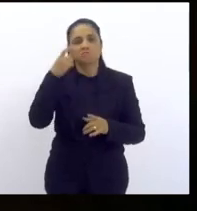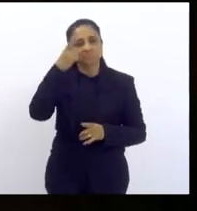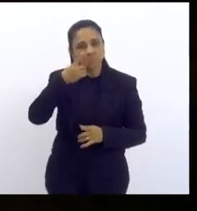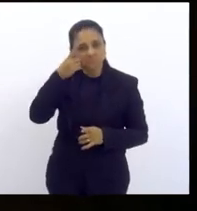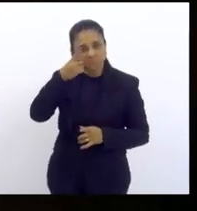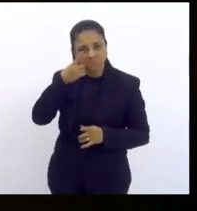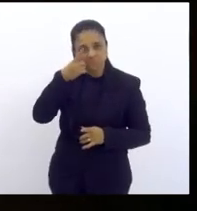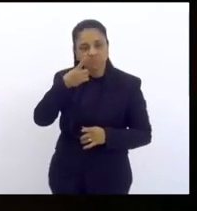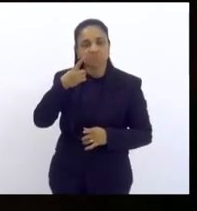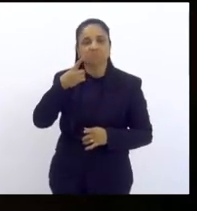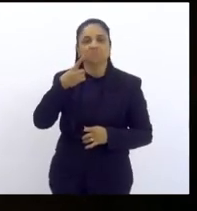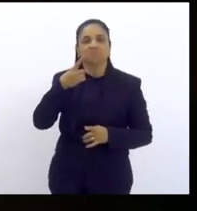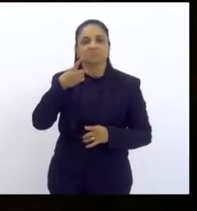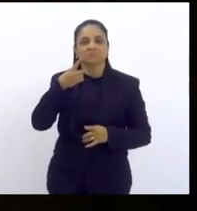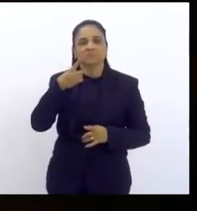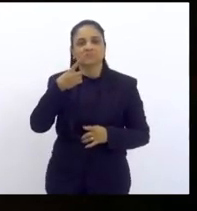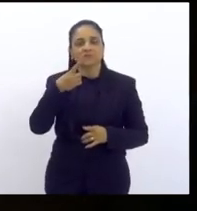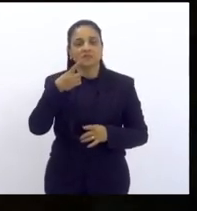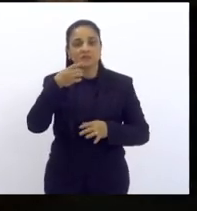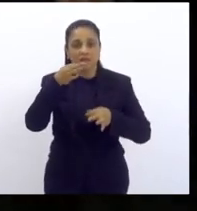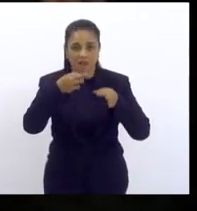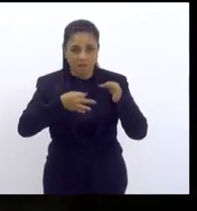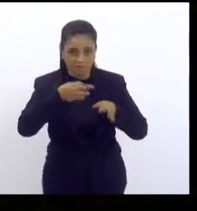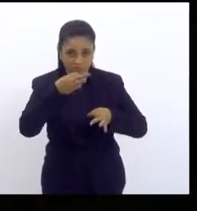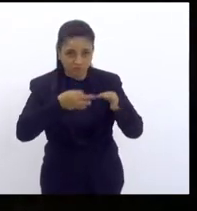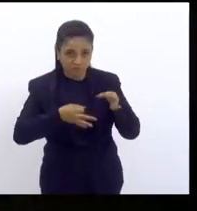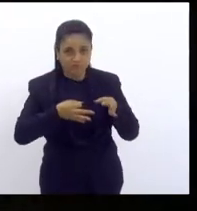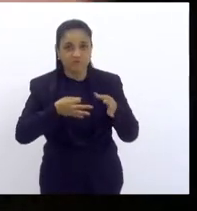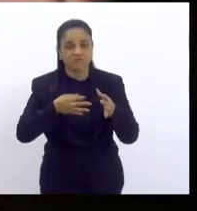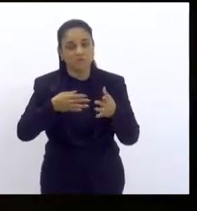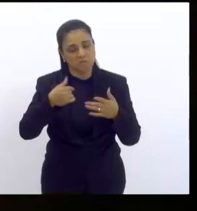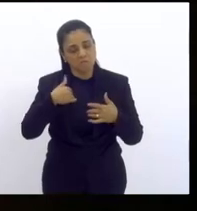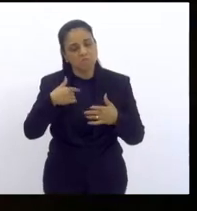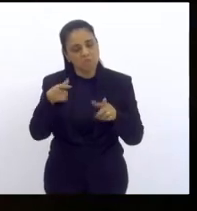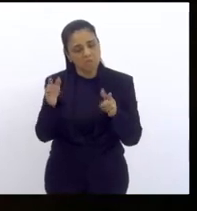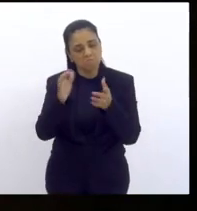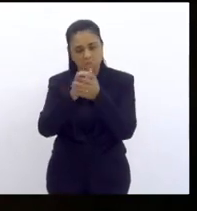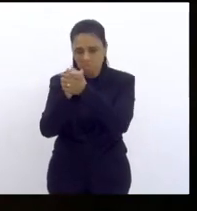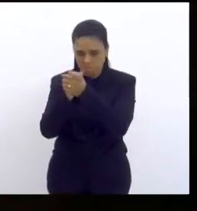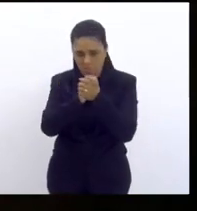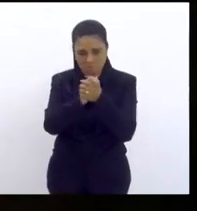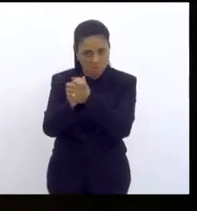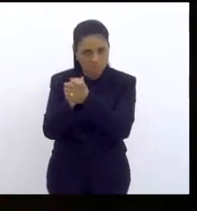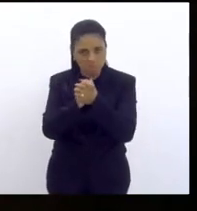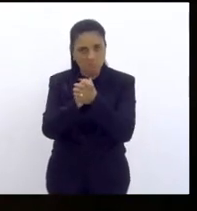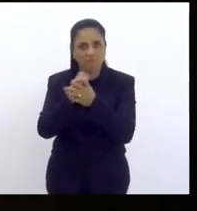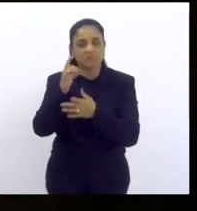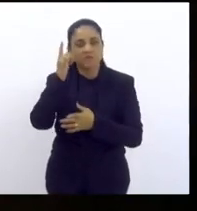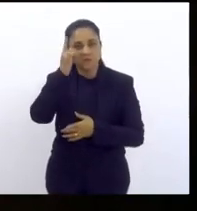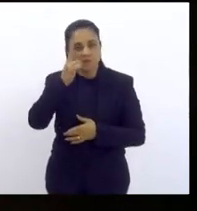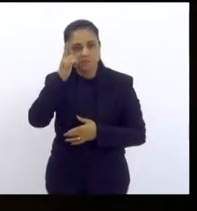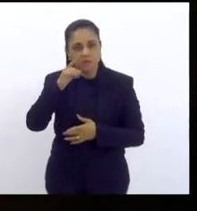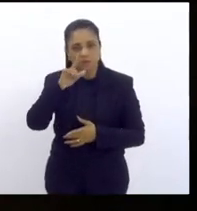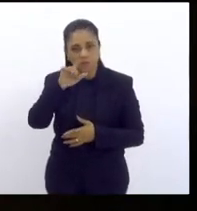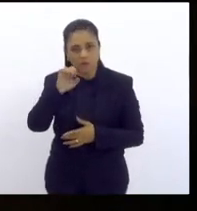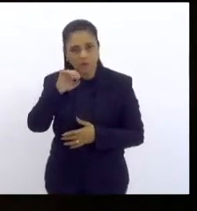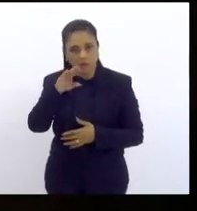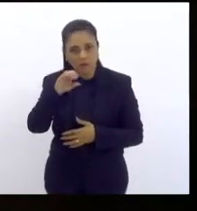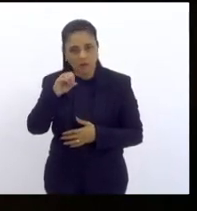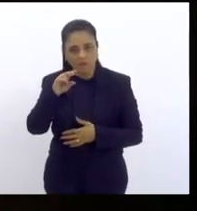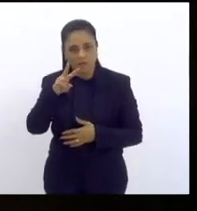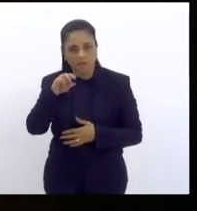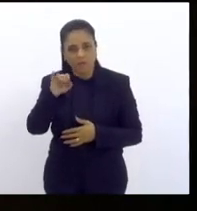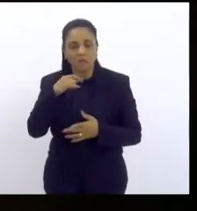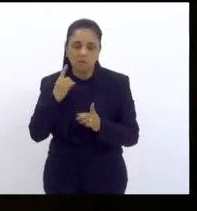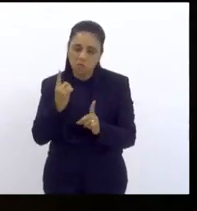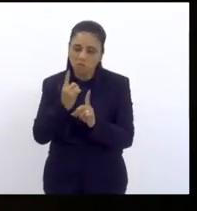no sentido da divulgação e é verdade maneira que eu parabenizo assim como deputado Léo Vieira é uma satisfação te